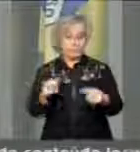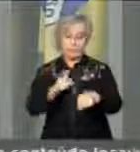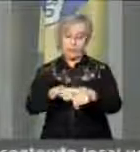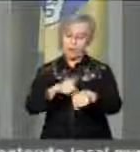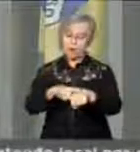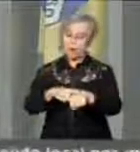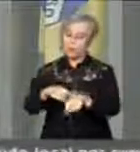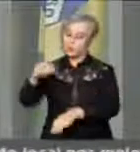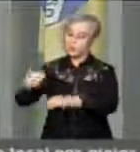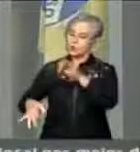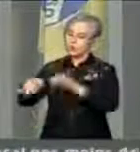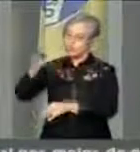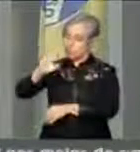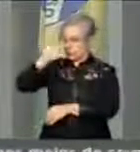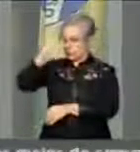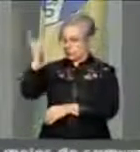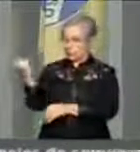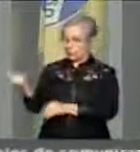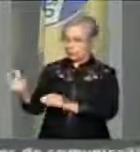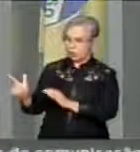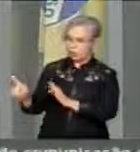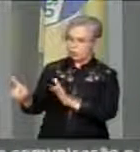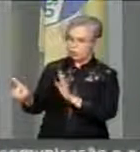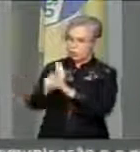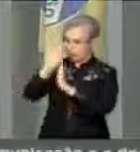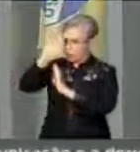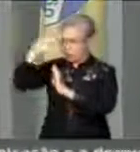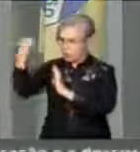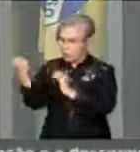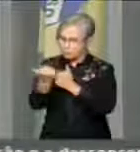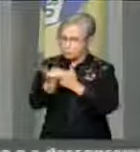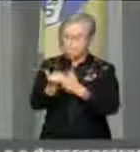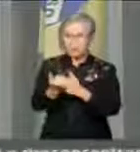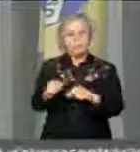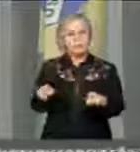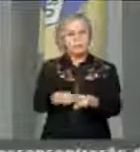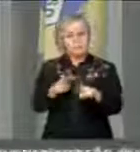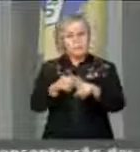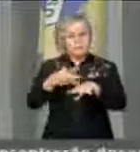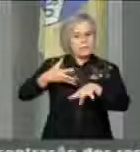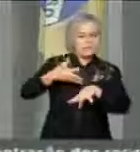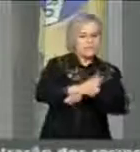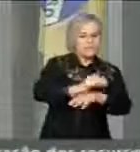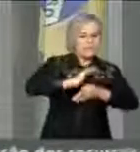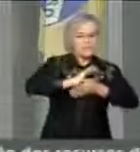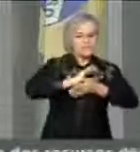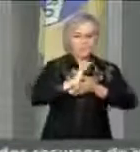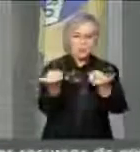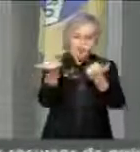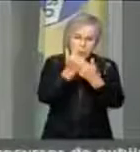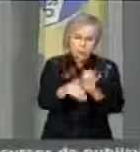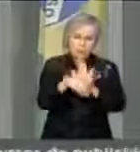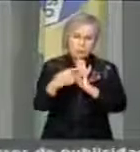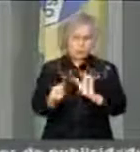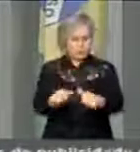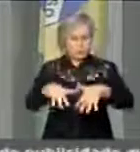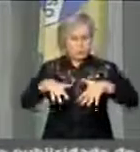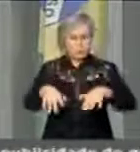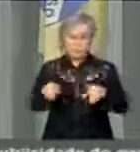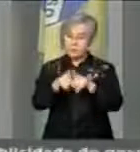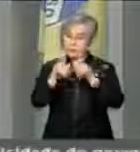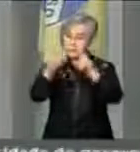o judiciário legisla, invade também a prerrogativa do parlamento. O mesmo